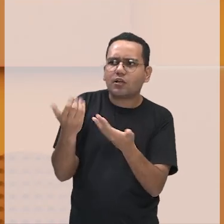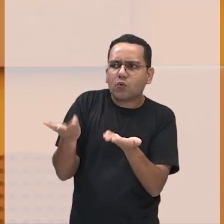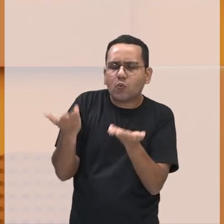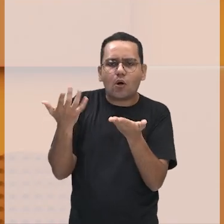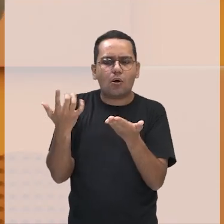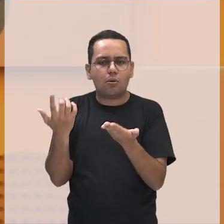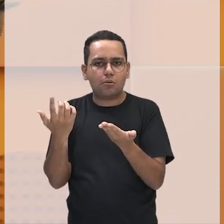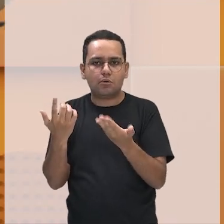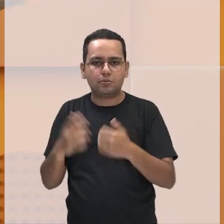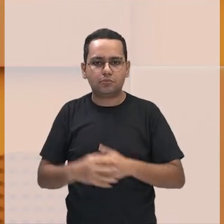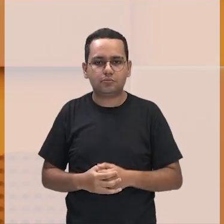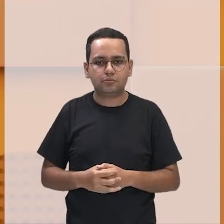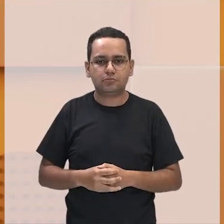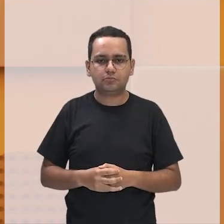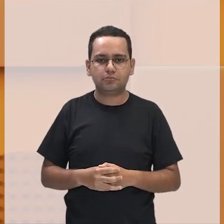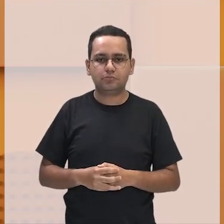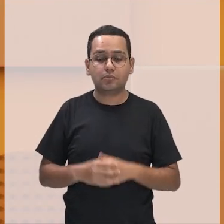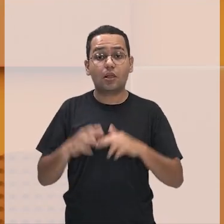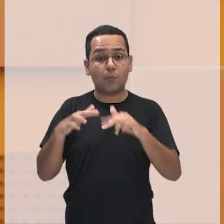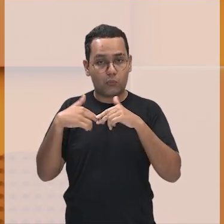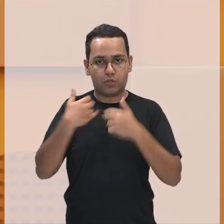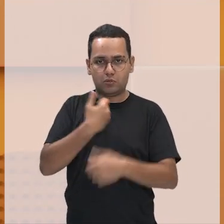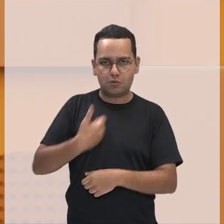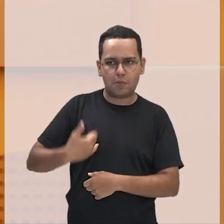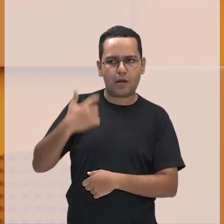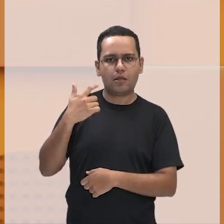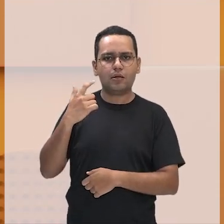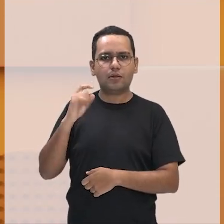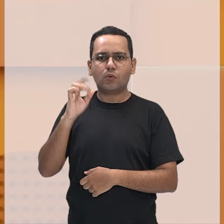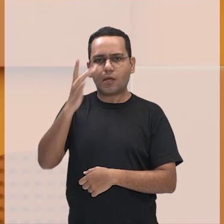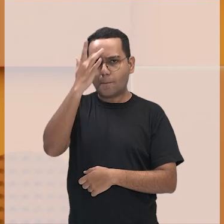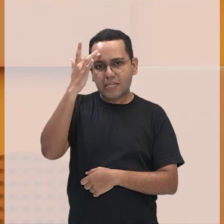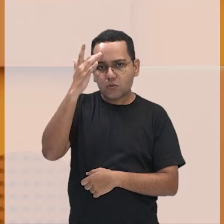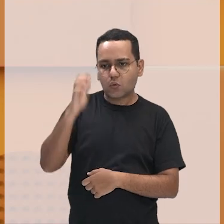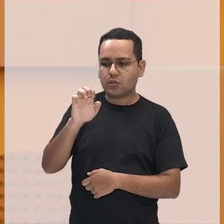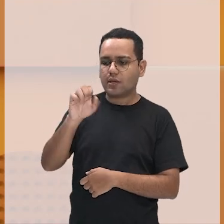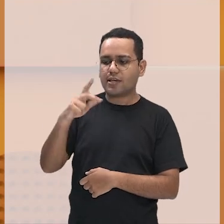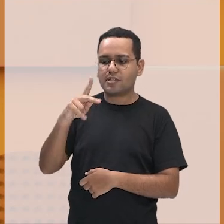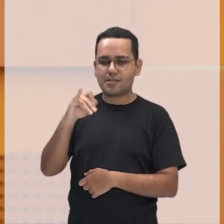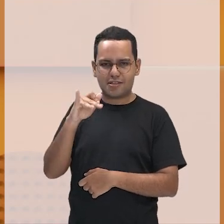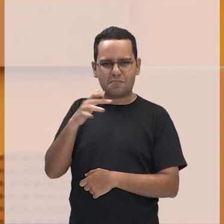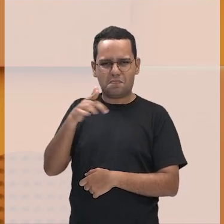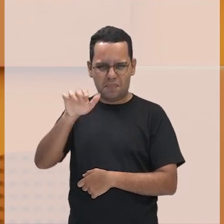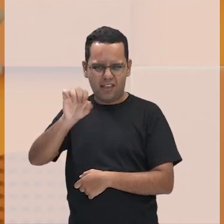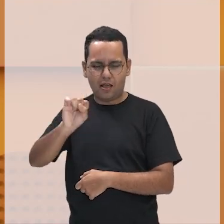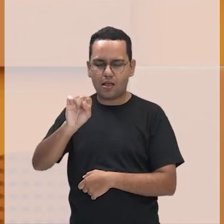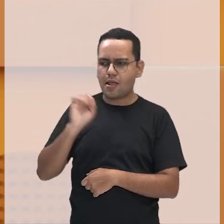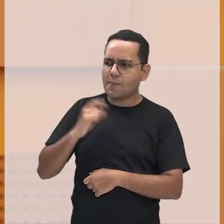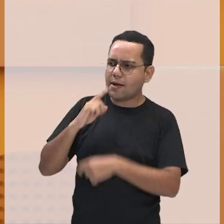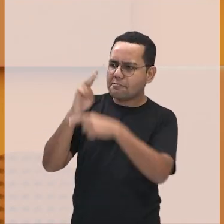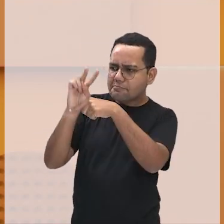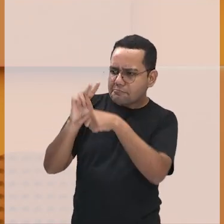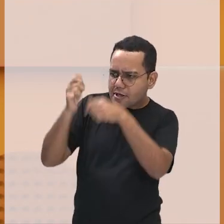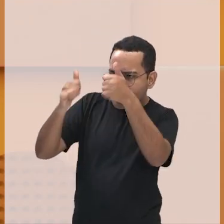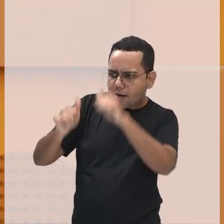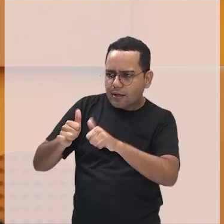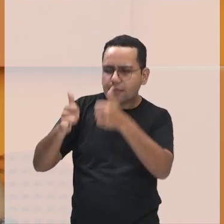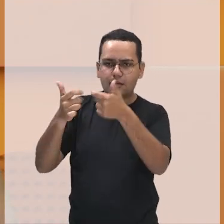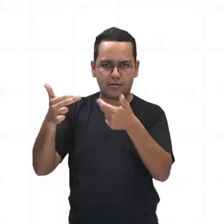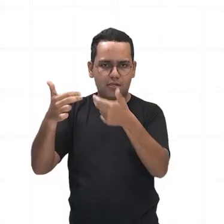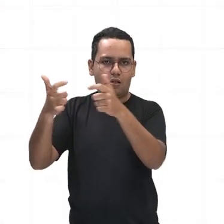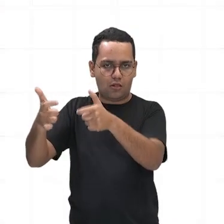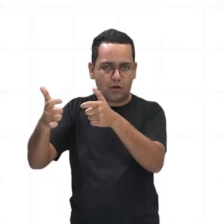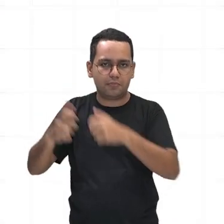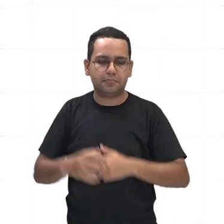saber. Por isso que ele coloca, então, pessoas para, né, lhes dizer, então, o que está acontecendo nestas localidades. Acompanha